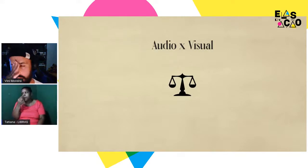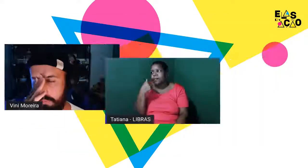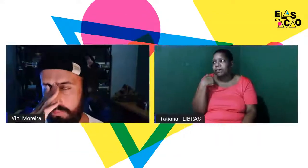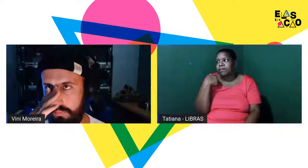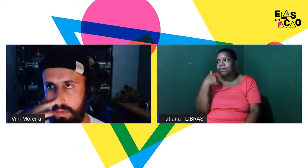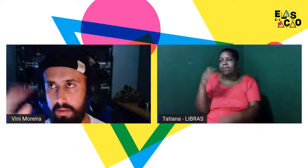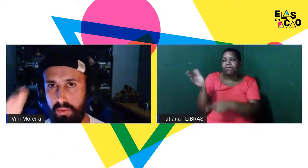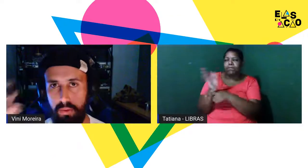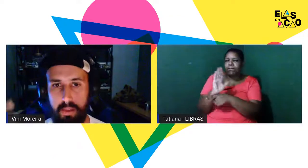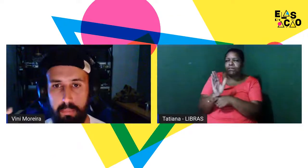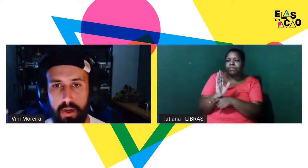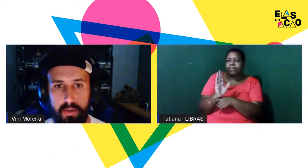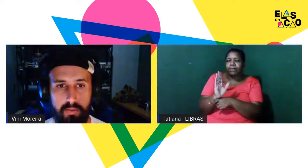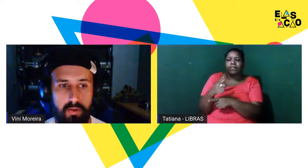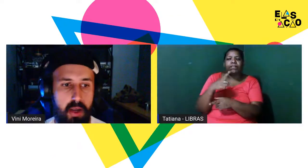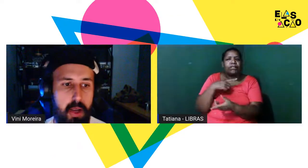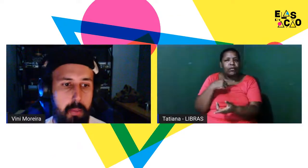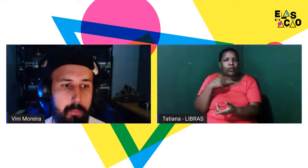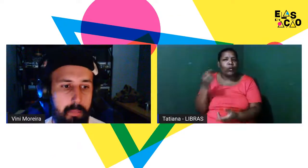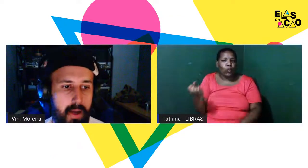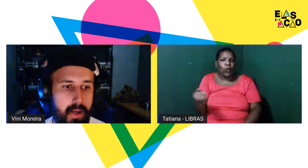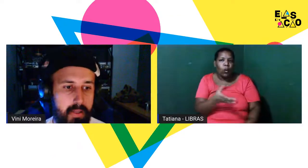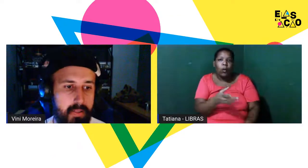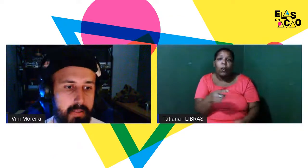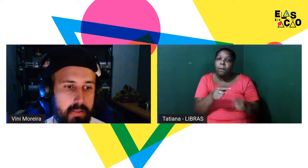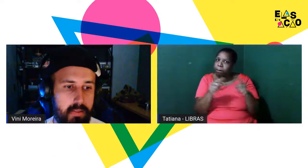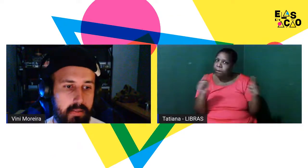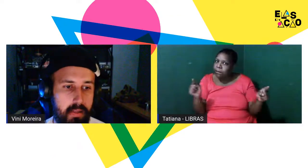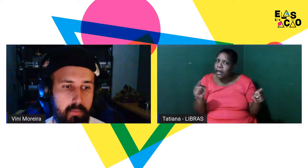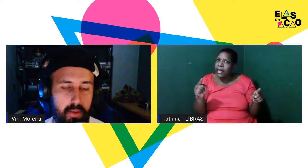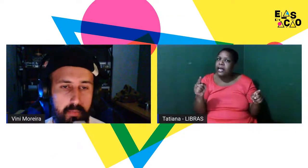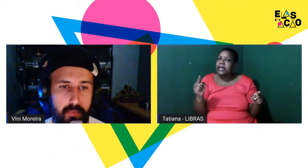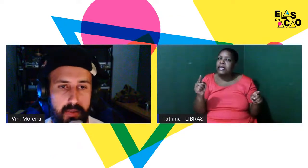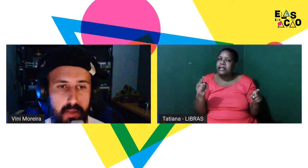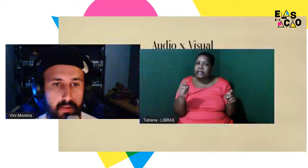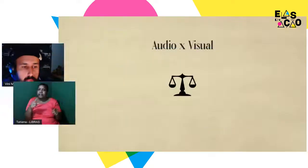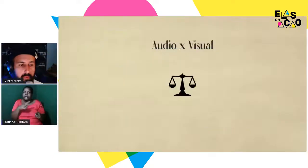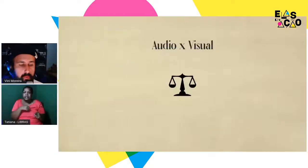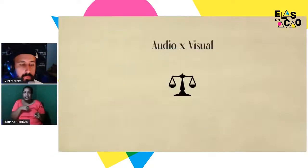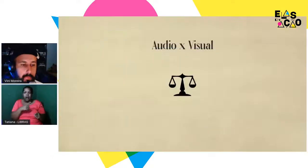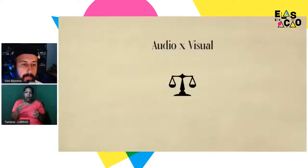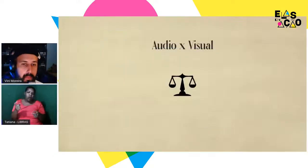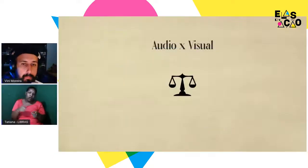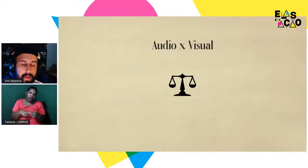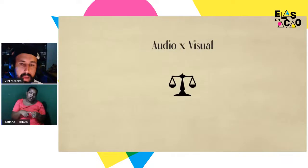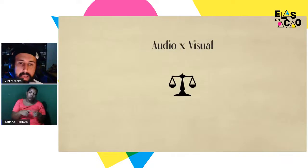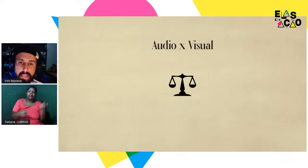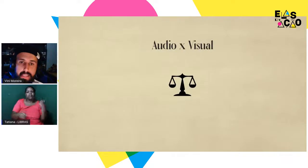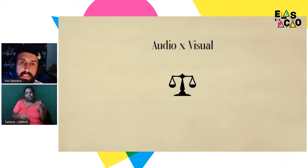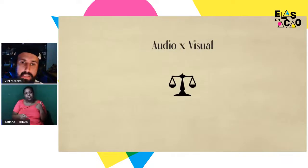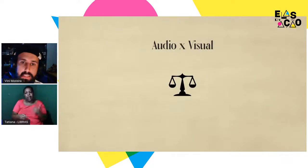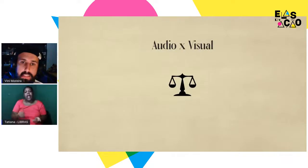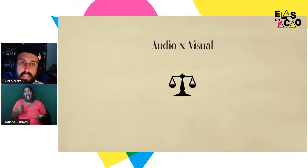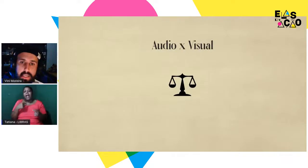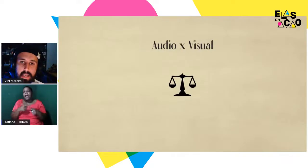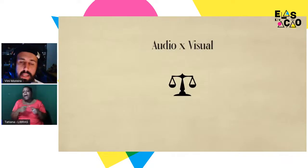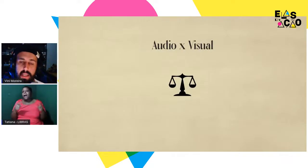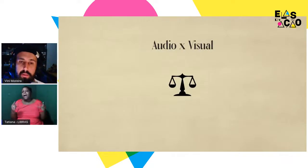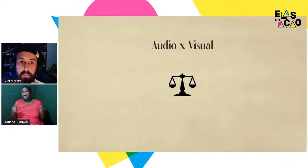filmes mais mais contemporâneos mas volta me apresentação lá por favor mas